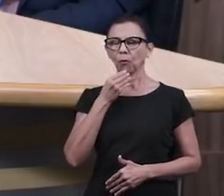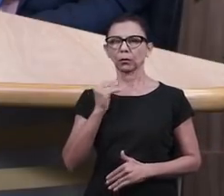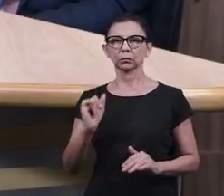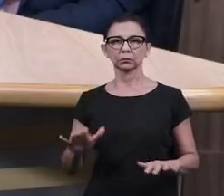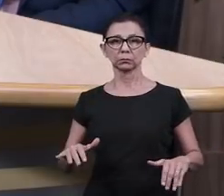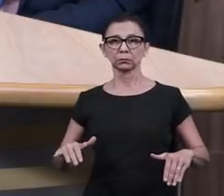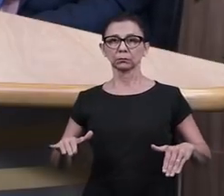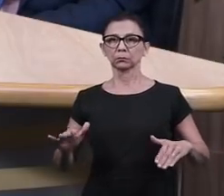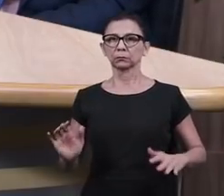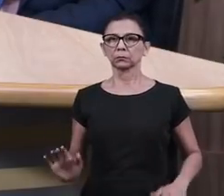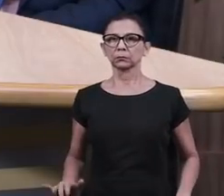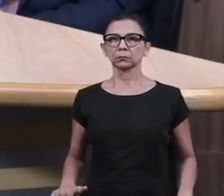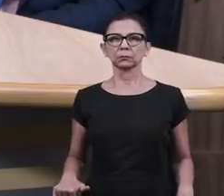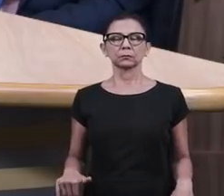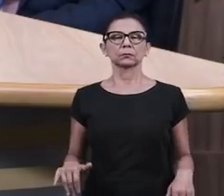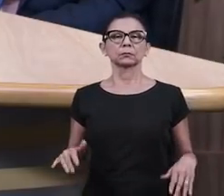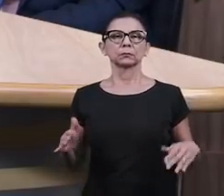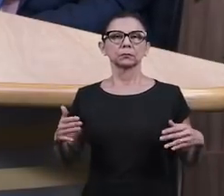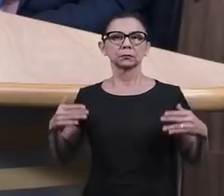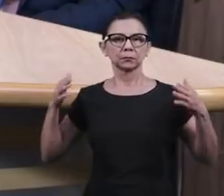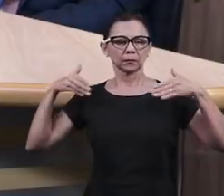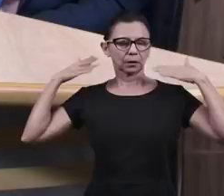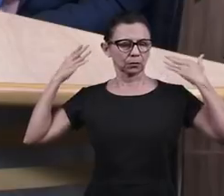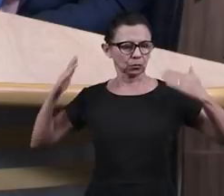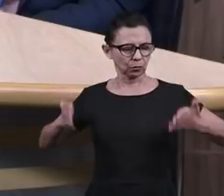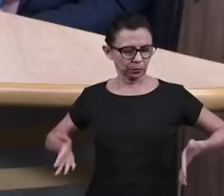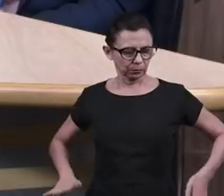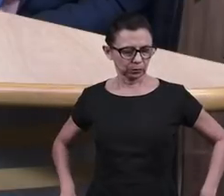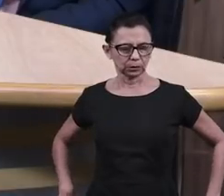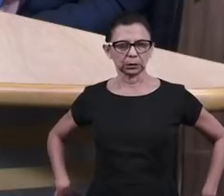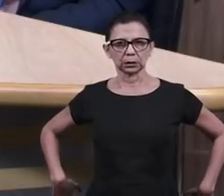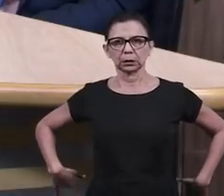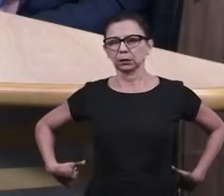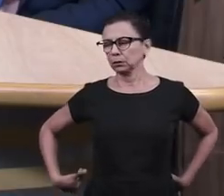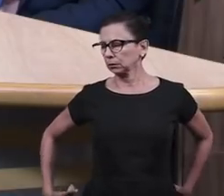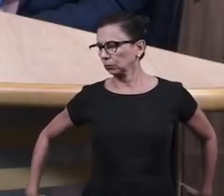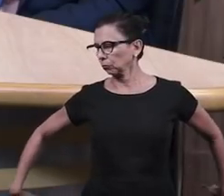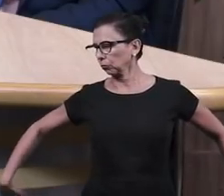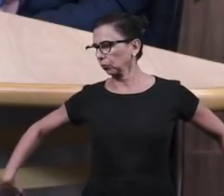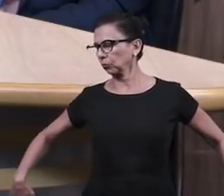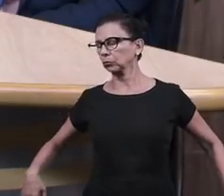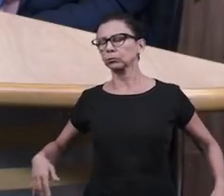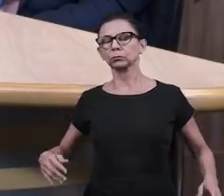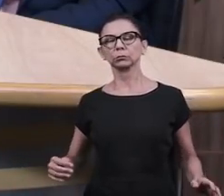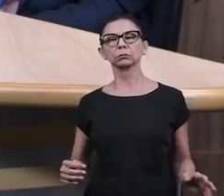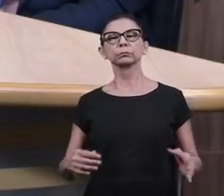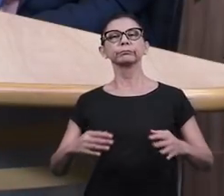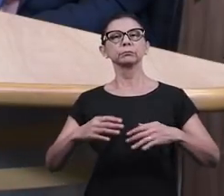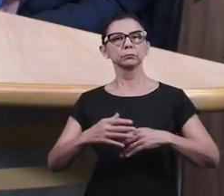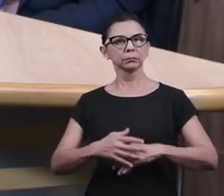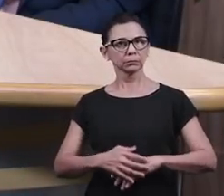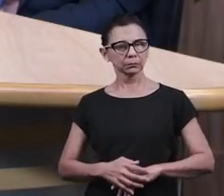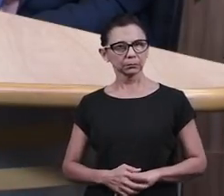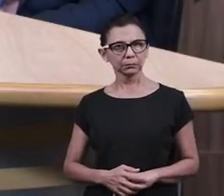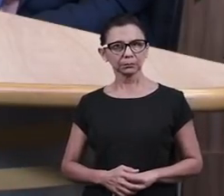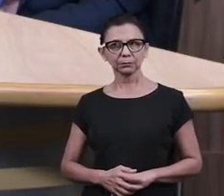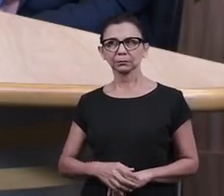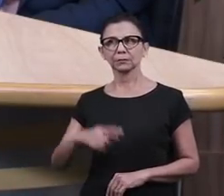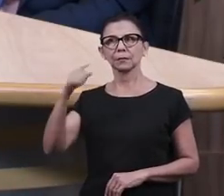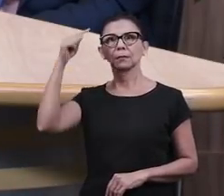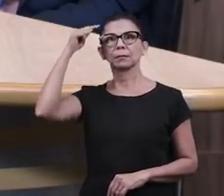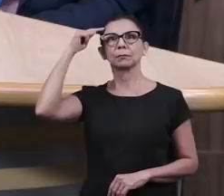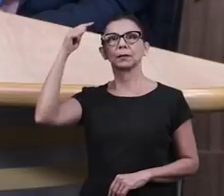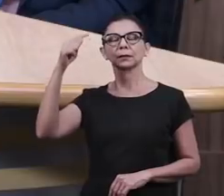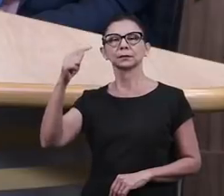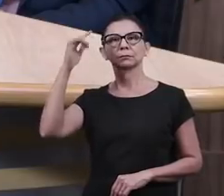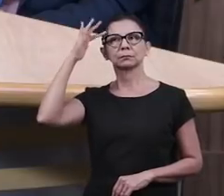majestade, para usar uma expressão. E você imagina o momento de conclusão do projeto de salvação, Imagina. quando a igreja vai ser arrebatada junto com o